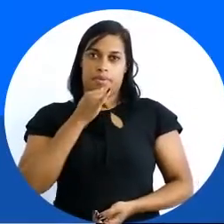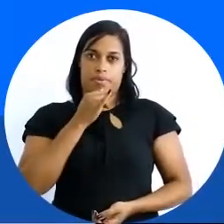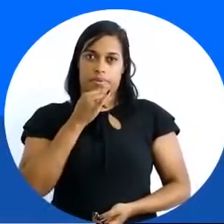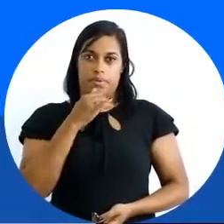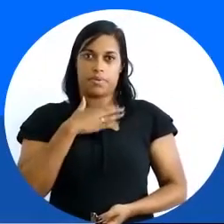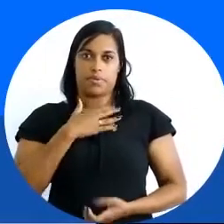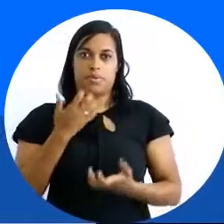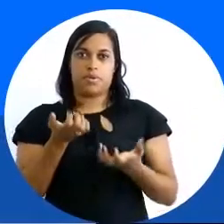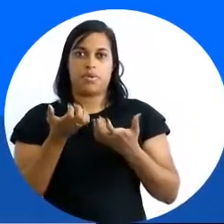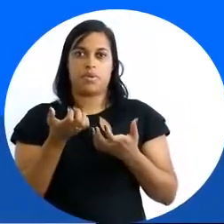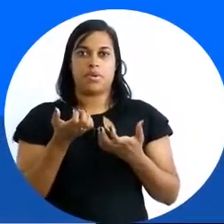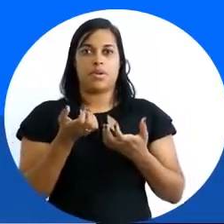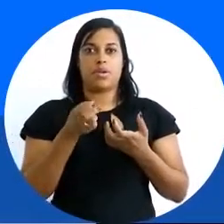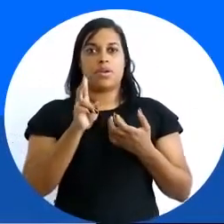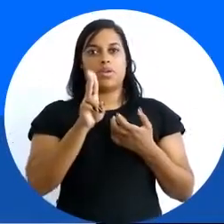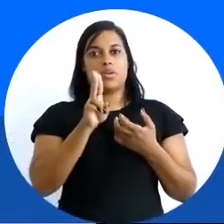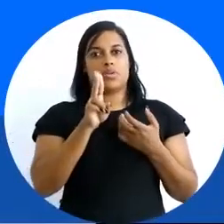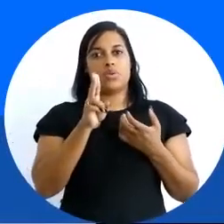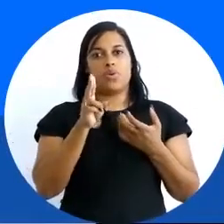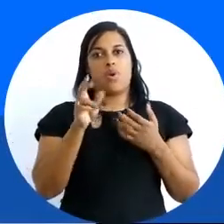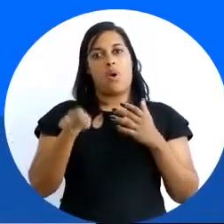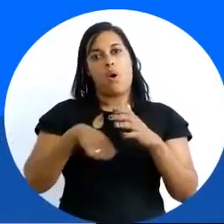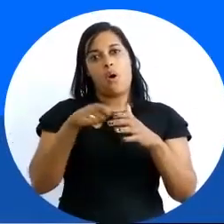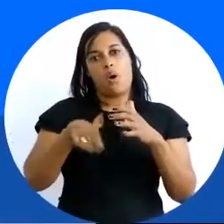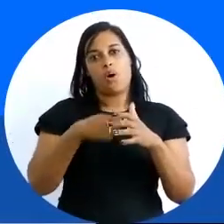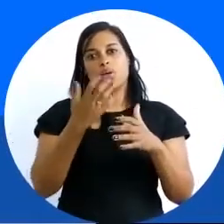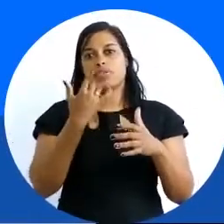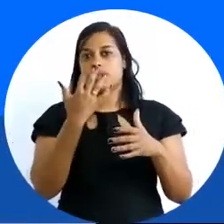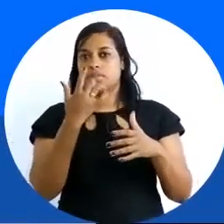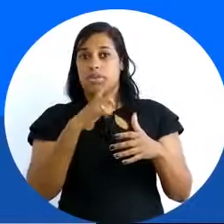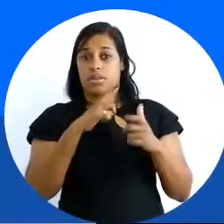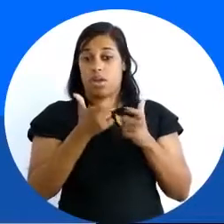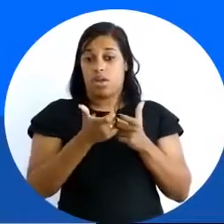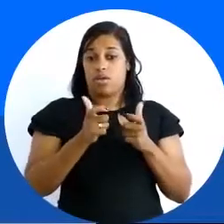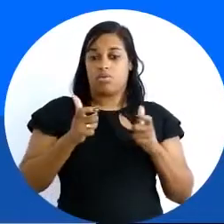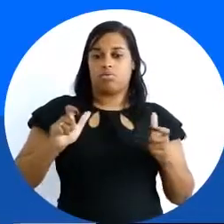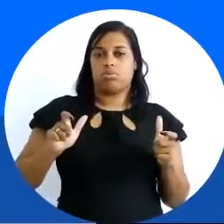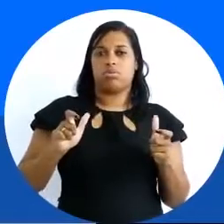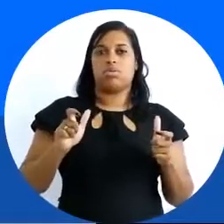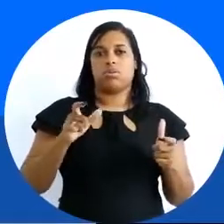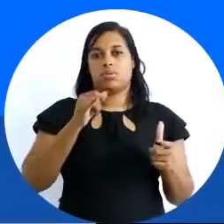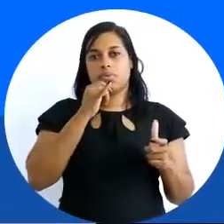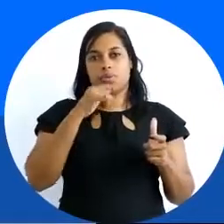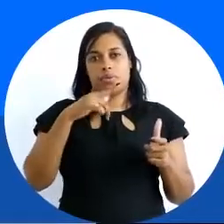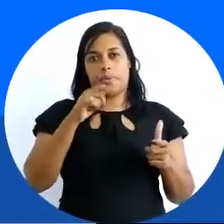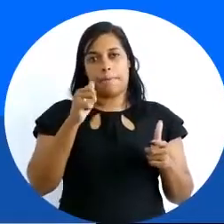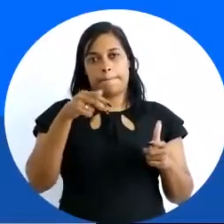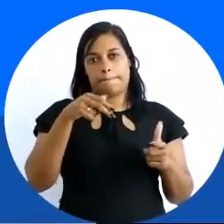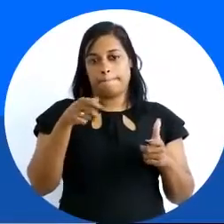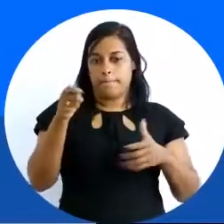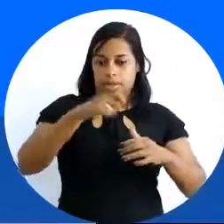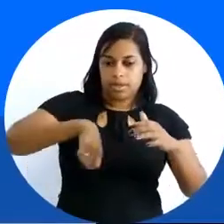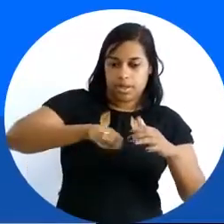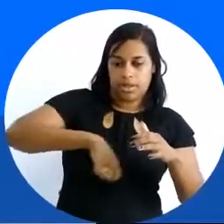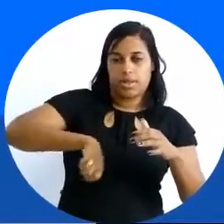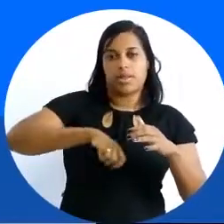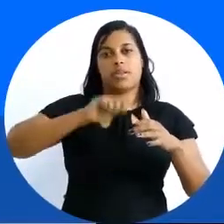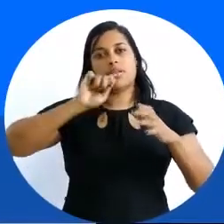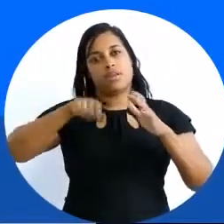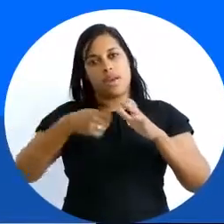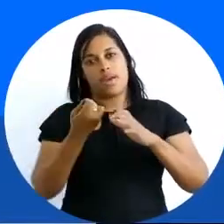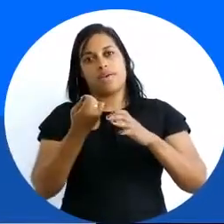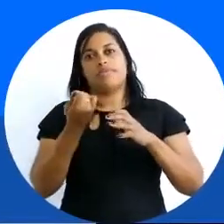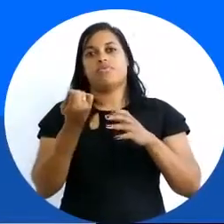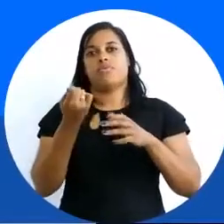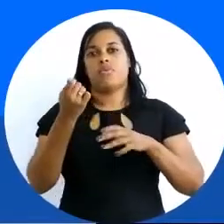sobre utensílio de cozinha, por exemplo. Então eu tenho grandes partes, eu tenho, por exemplo, panelas, talheres,